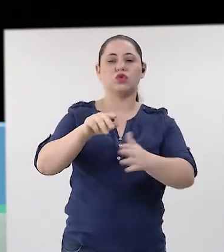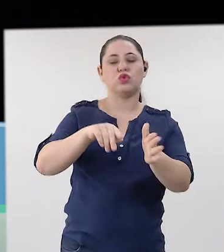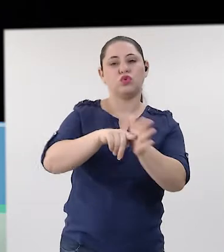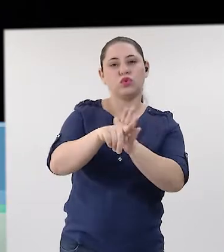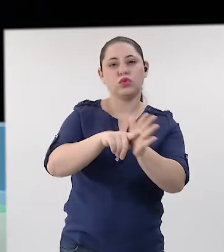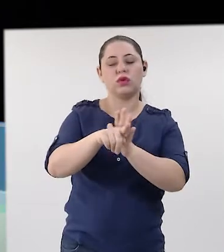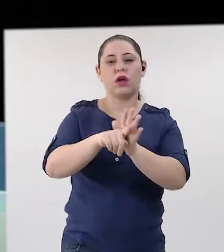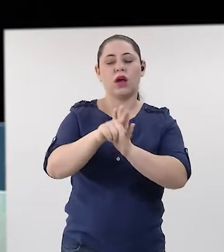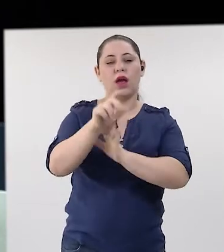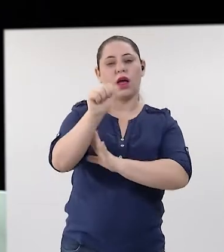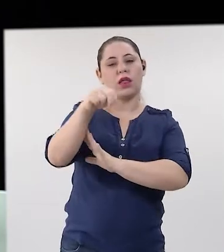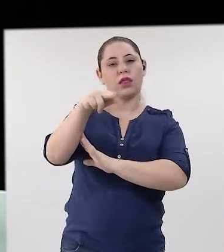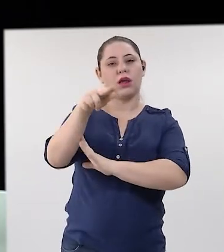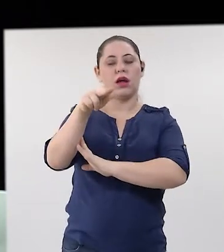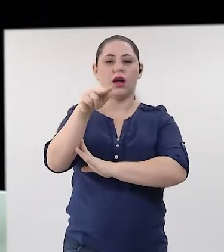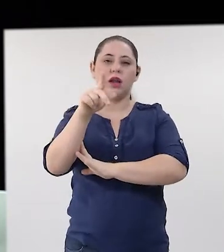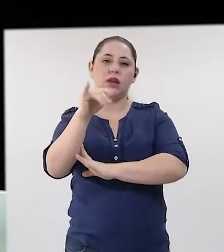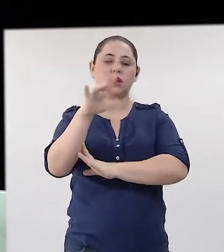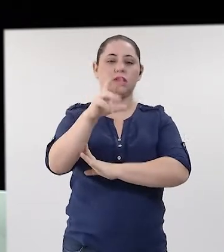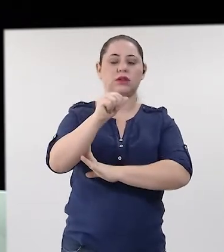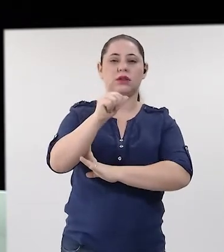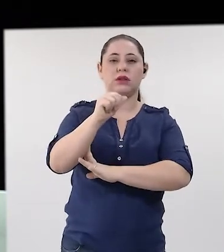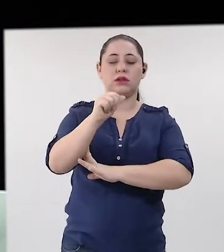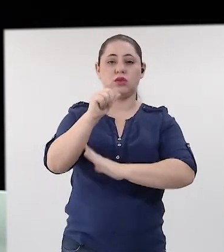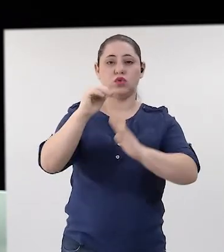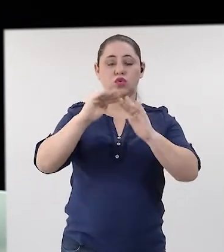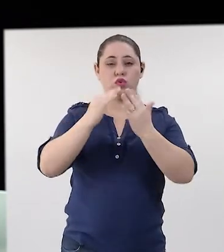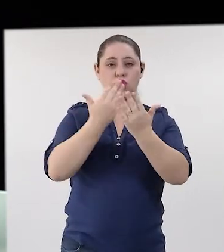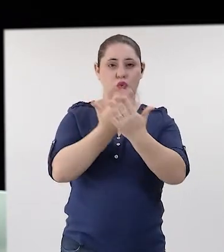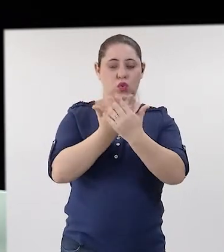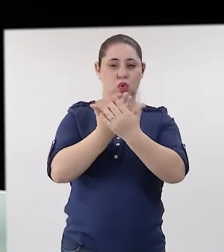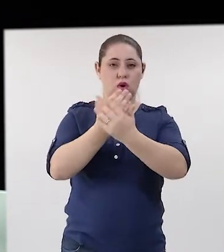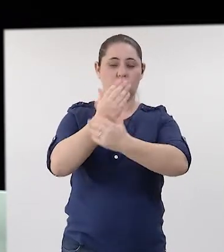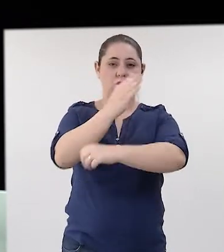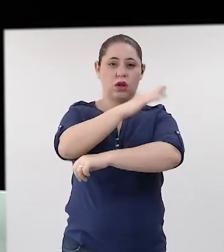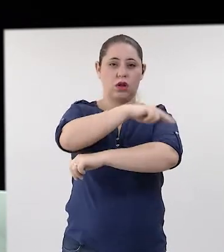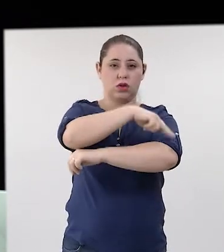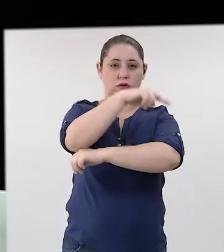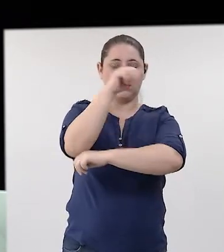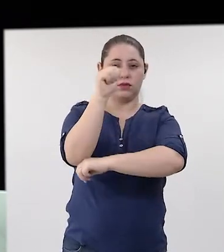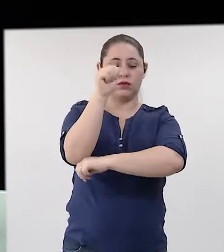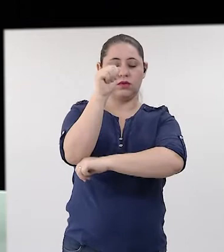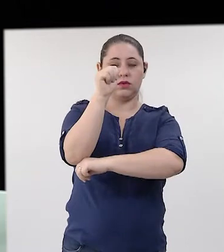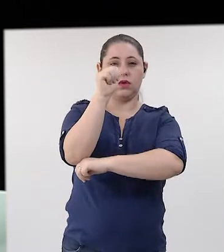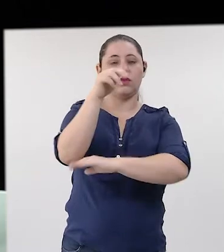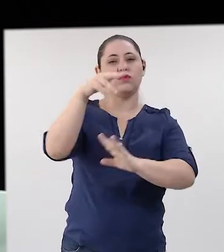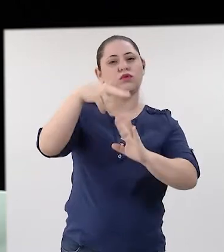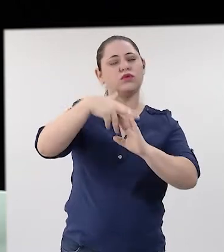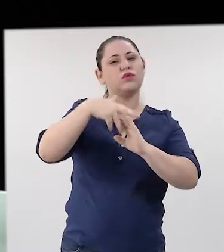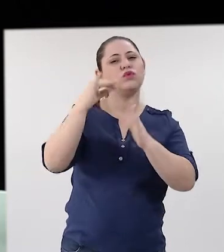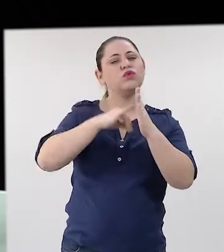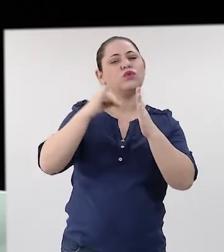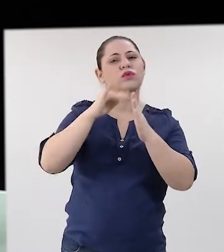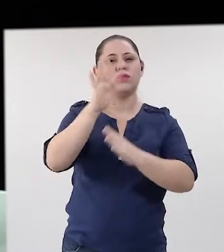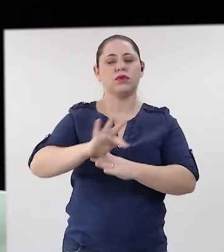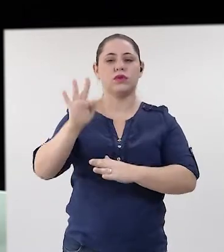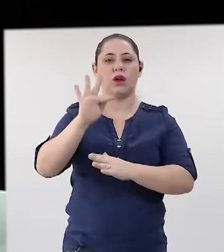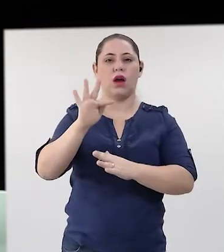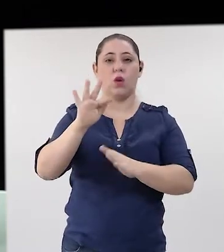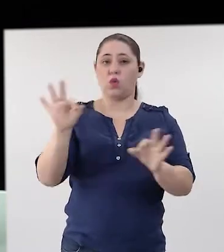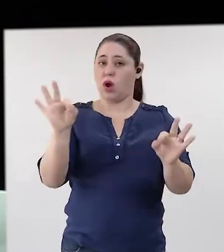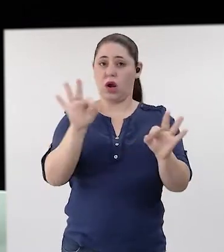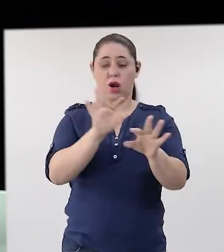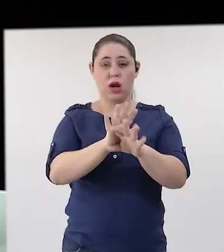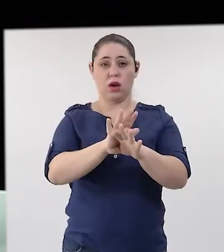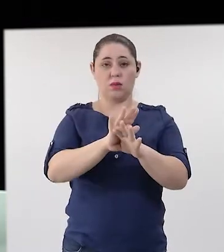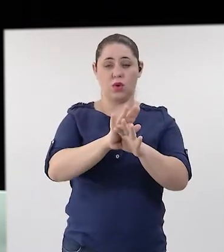curso de Análise e Desenvolvimento de Sistemas na unidade de Nova Andradina do Instituto Federal de Mato Grosso do Sul. Apesar de ainda não ter